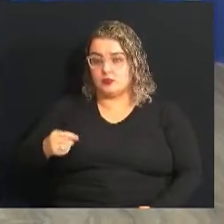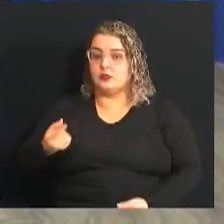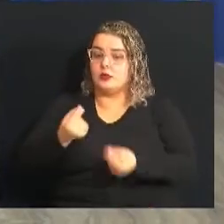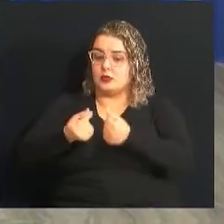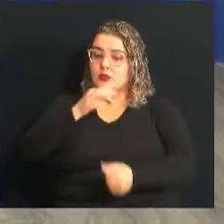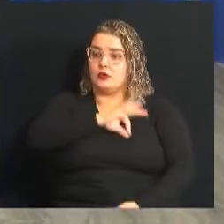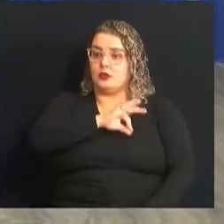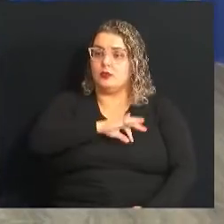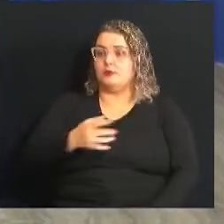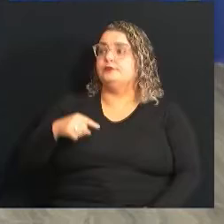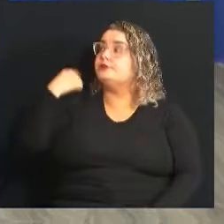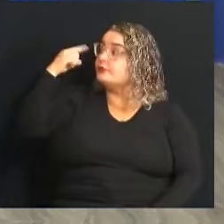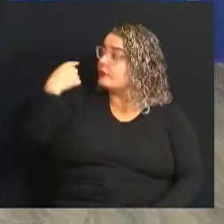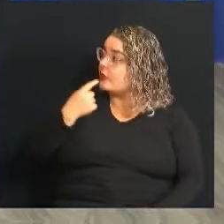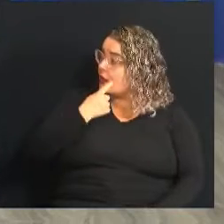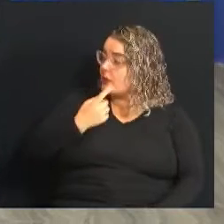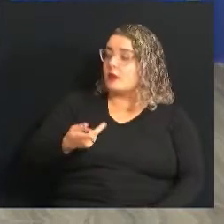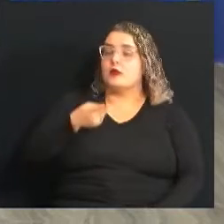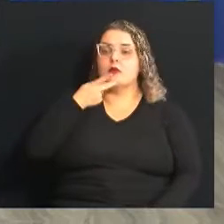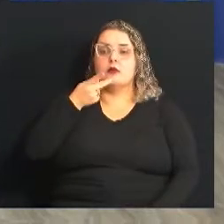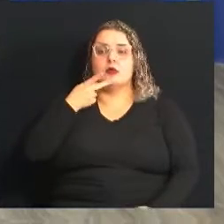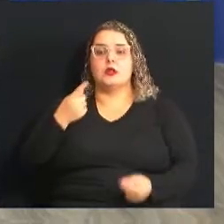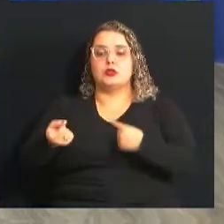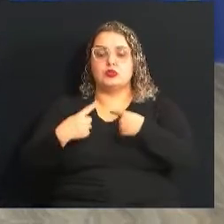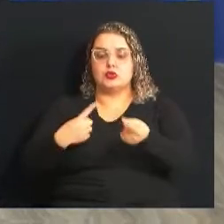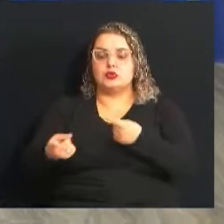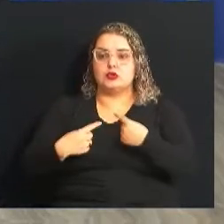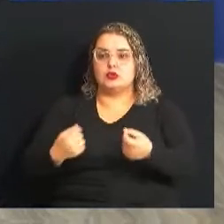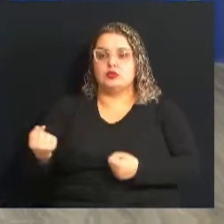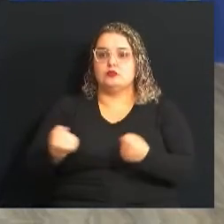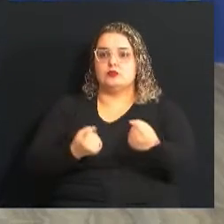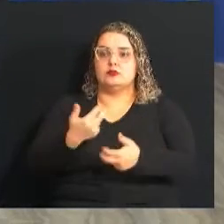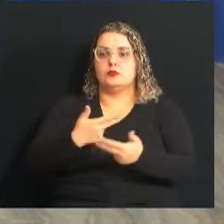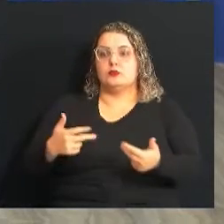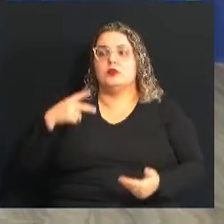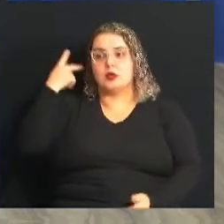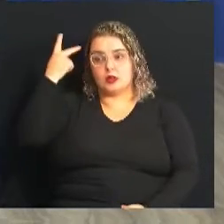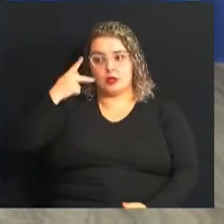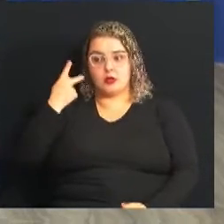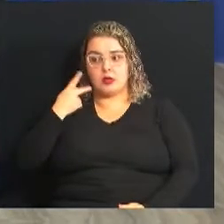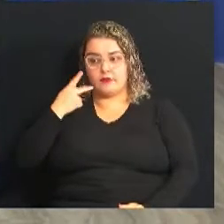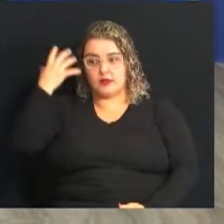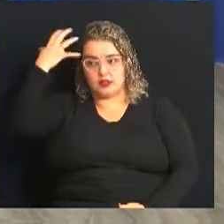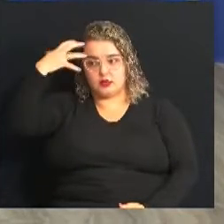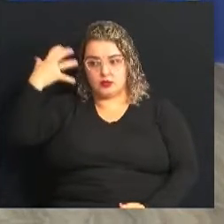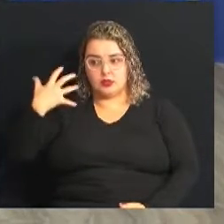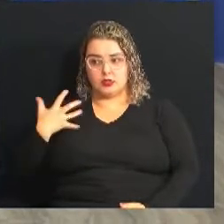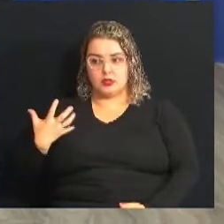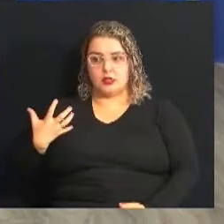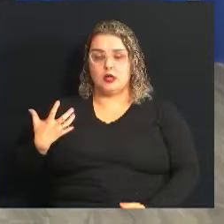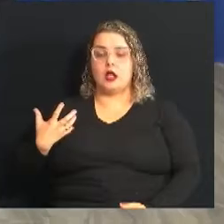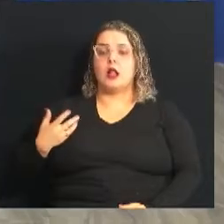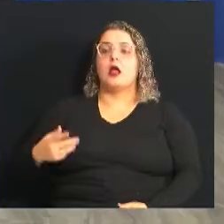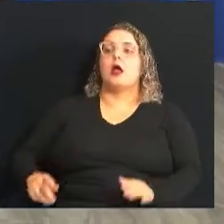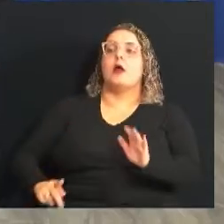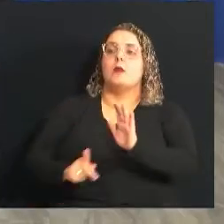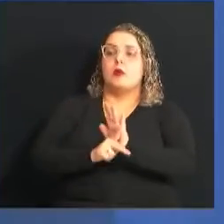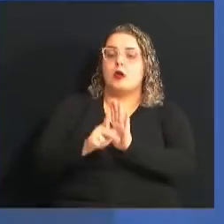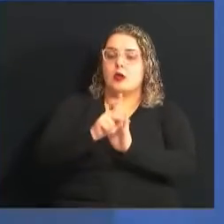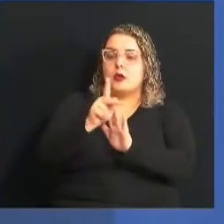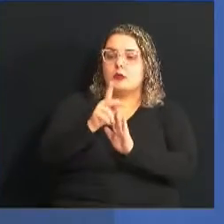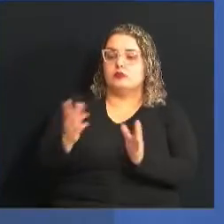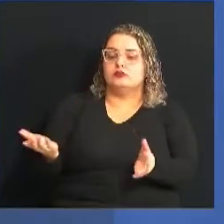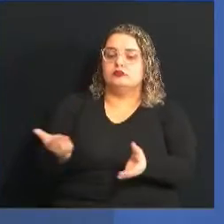Mina, vamos falar sobre transporte agora, porque a vereadora Guida Calisto, ela protocolou um projeto de lei. Isso, a proposta